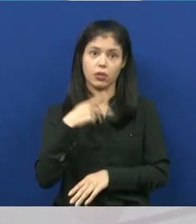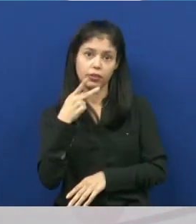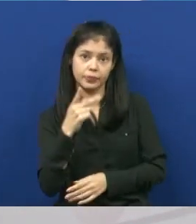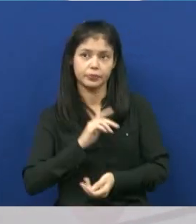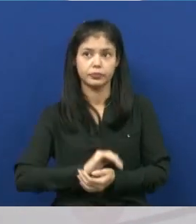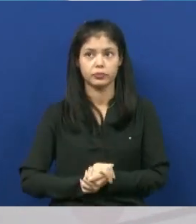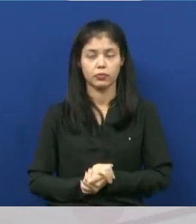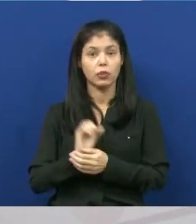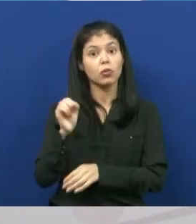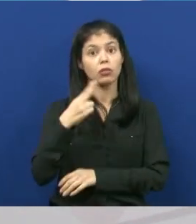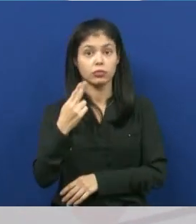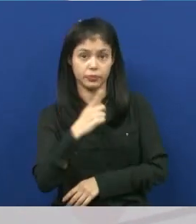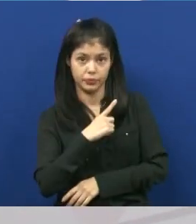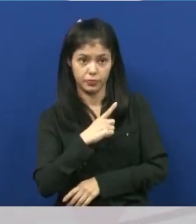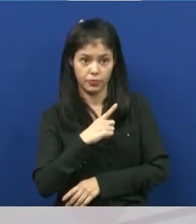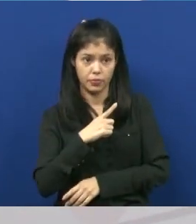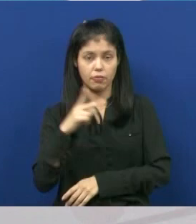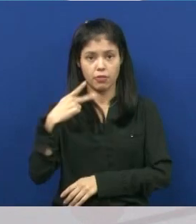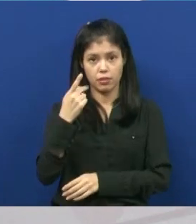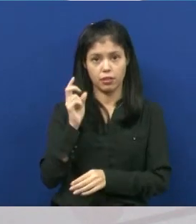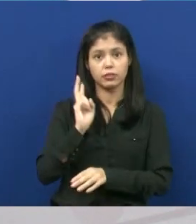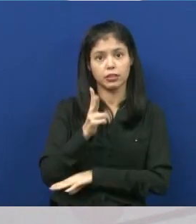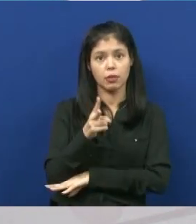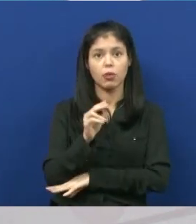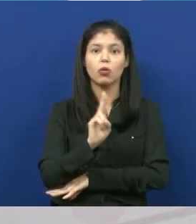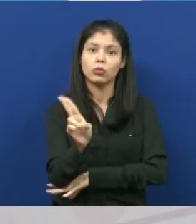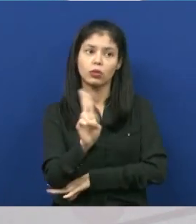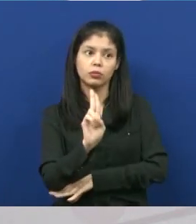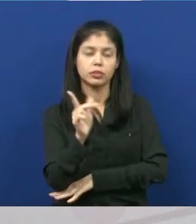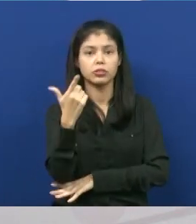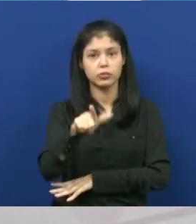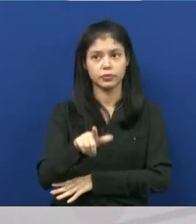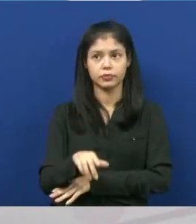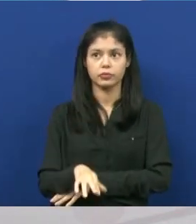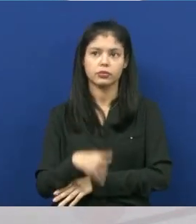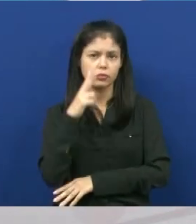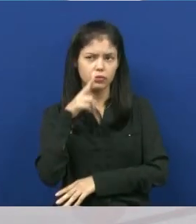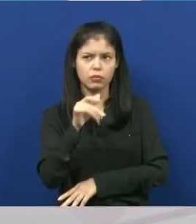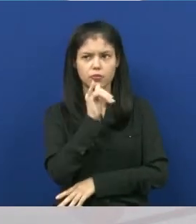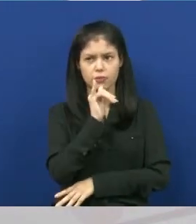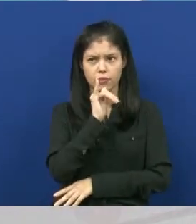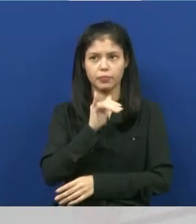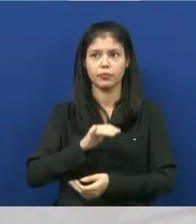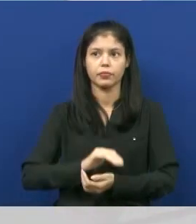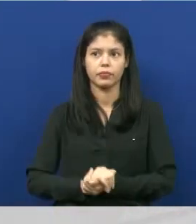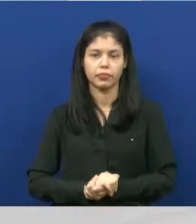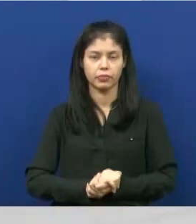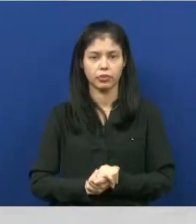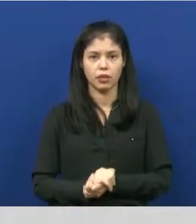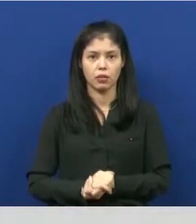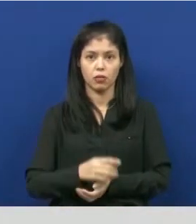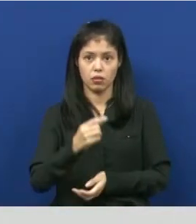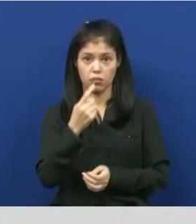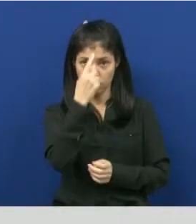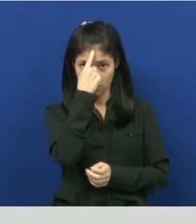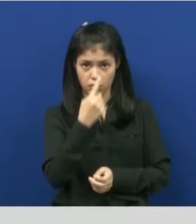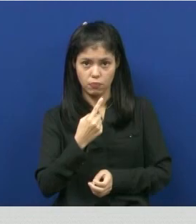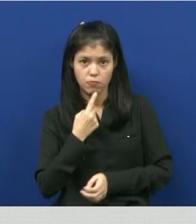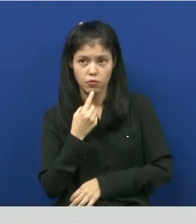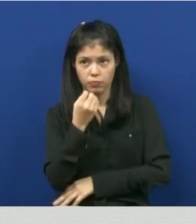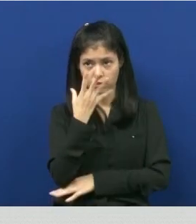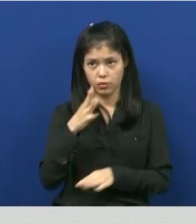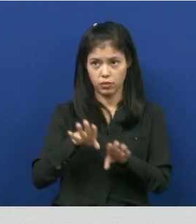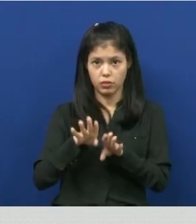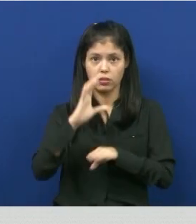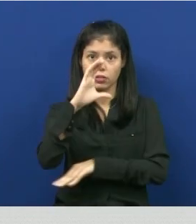Ou seja, eu vou referir-me a ele sem dizer o seu nome novamente. Vamos ver aqui um exemplo. Aqui nós temos uma fotografia da